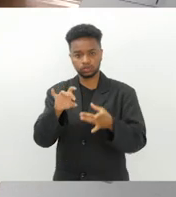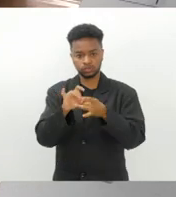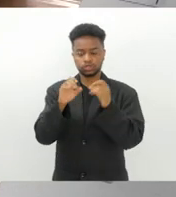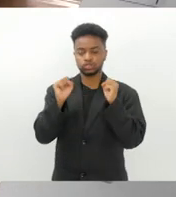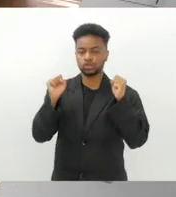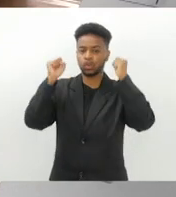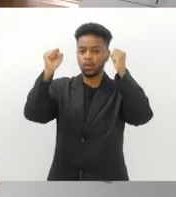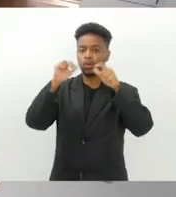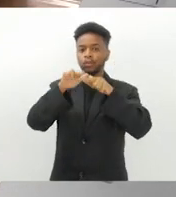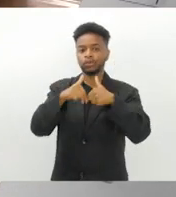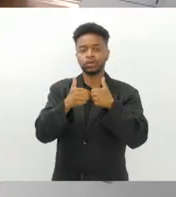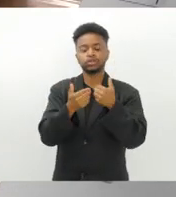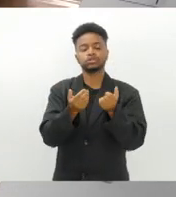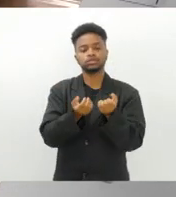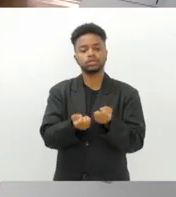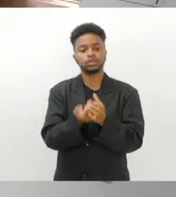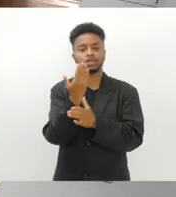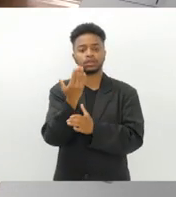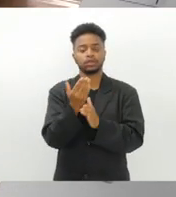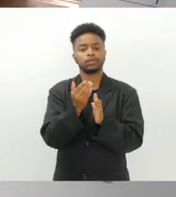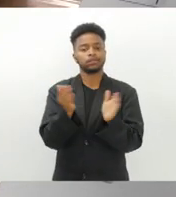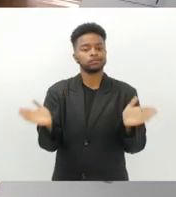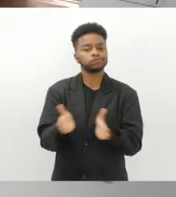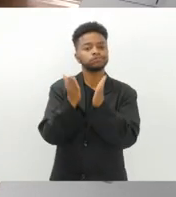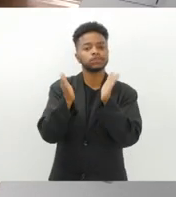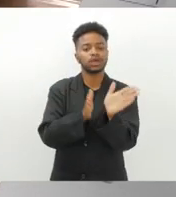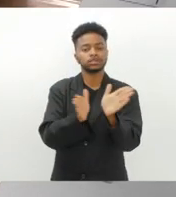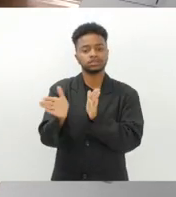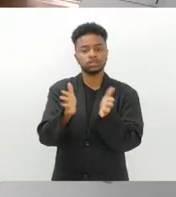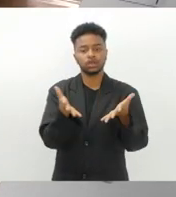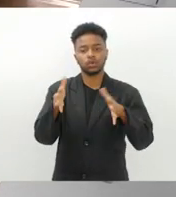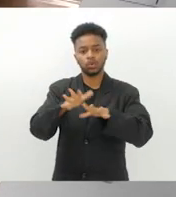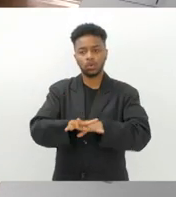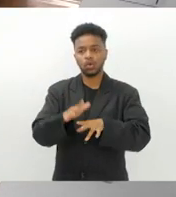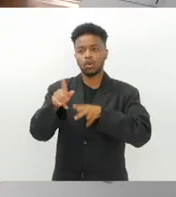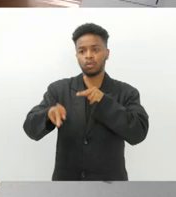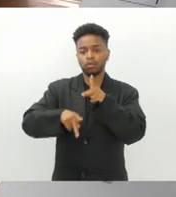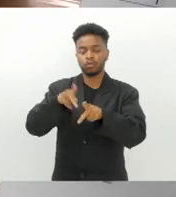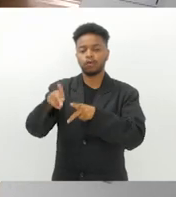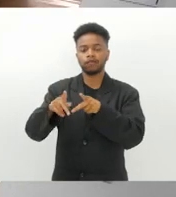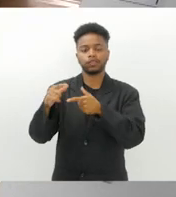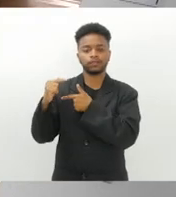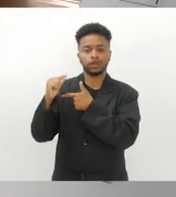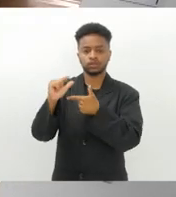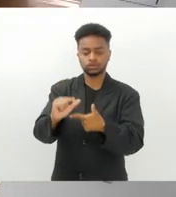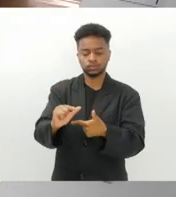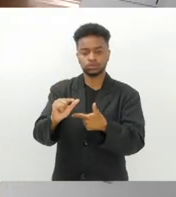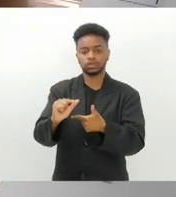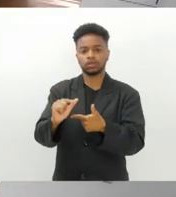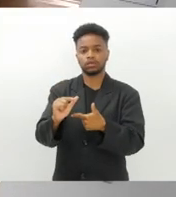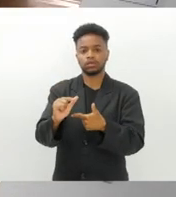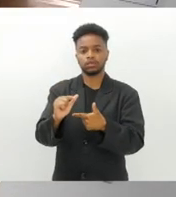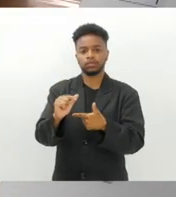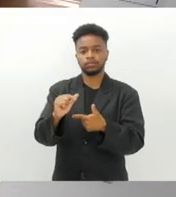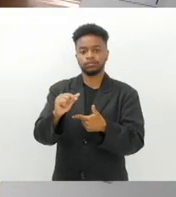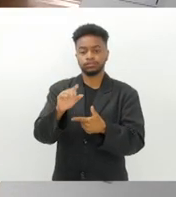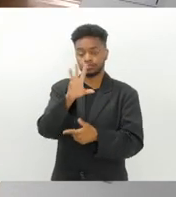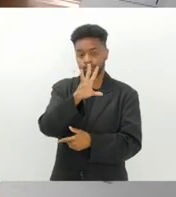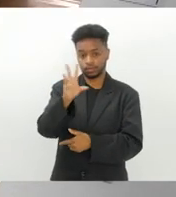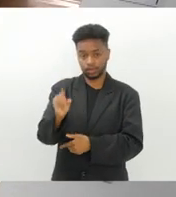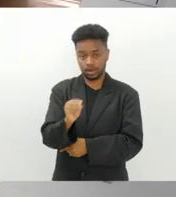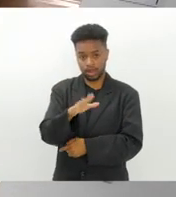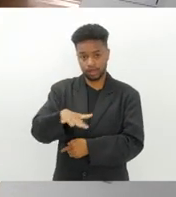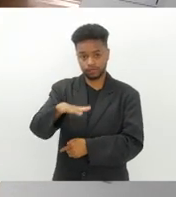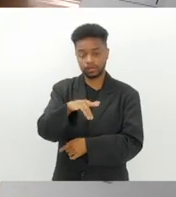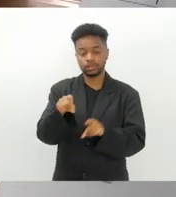promover acessibilidade e inclusão para os povos tradicionais de matriz africana, para os povos de terreiro. E hoje é dia de